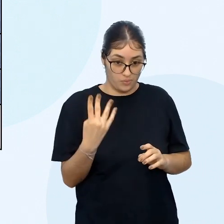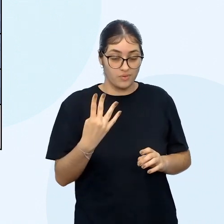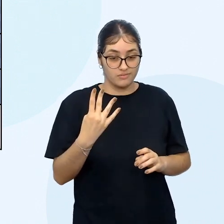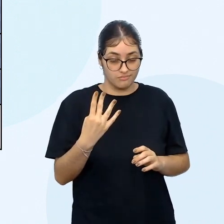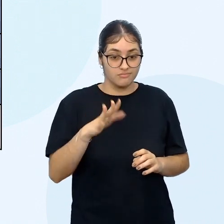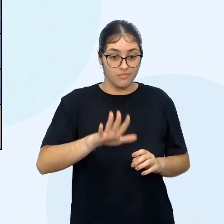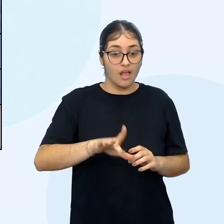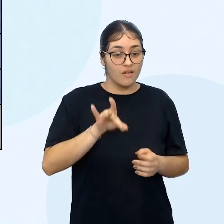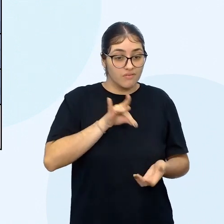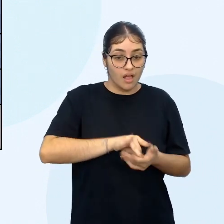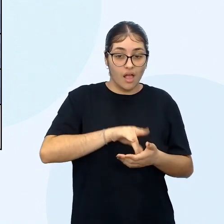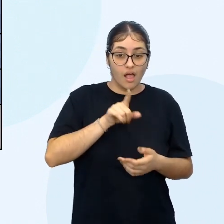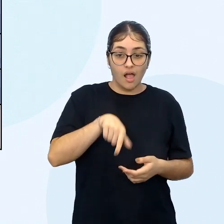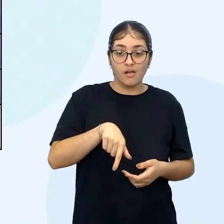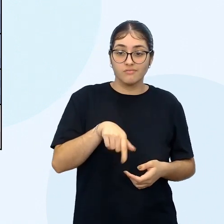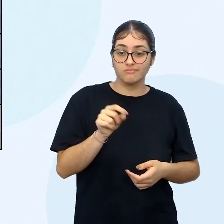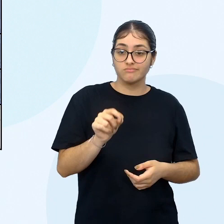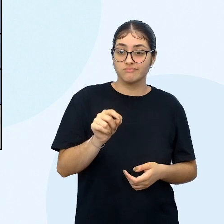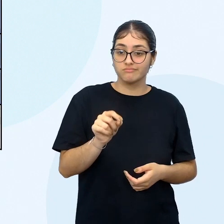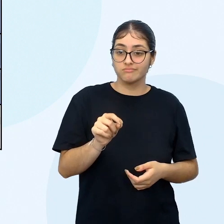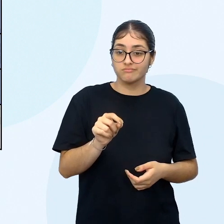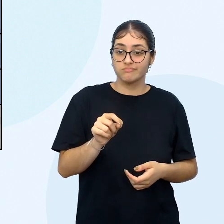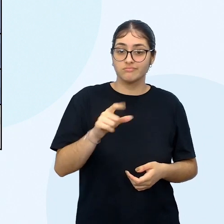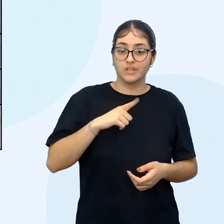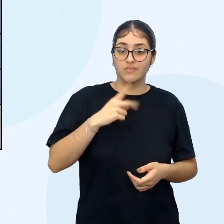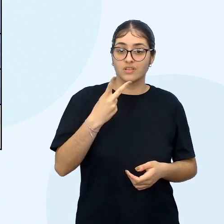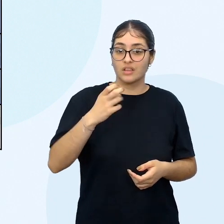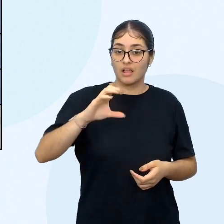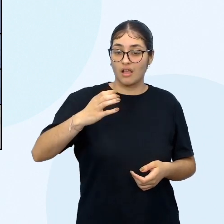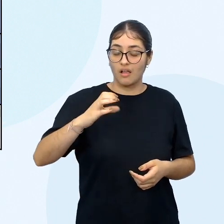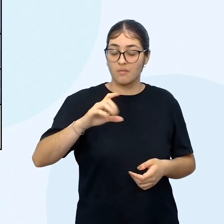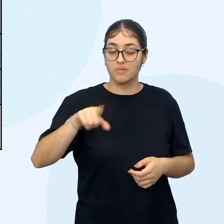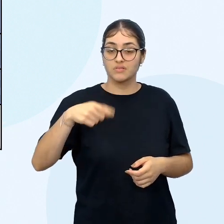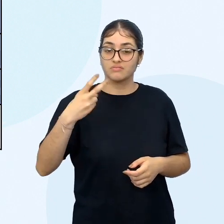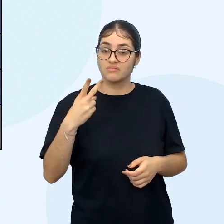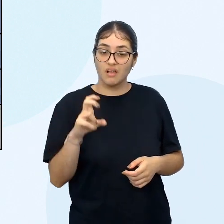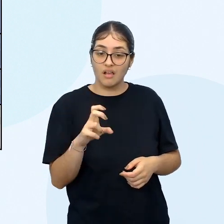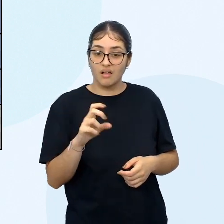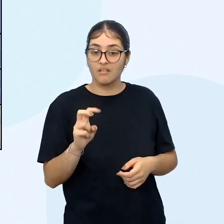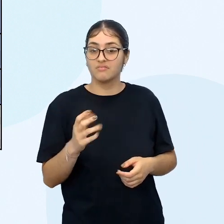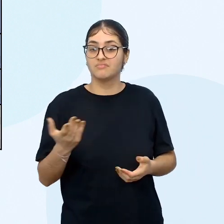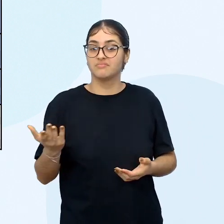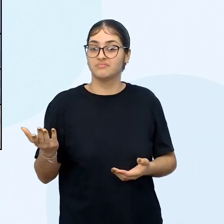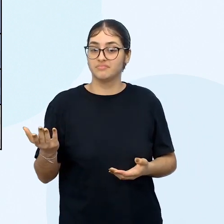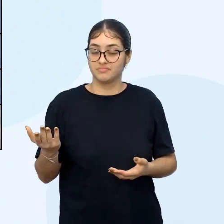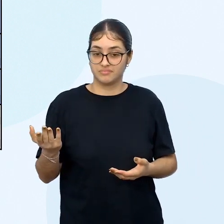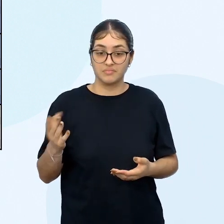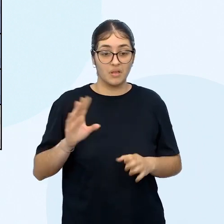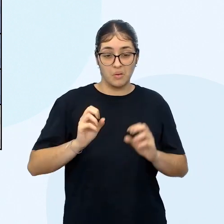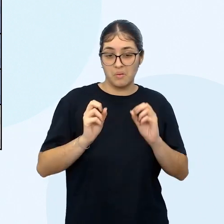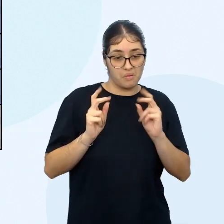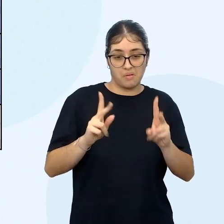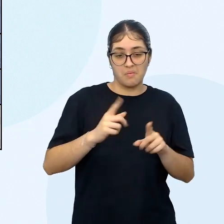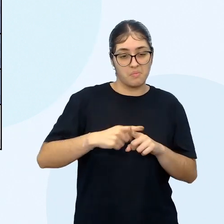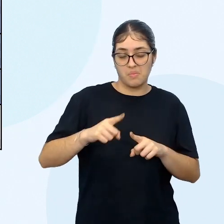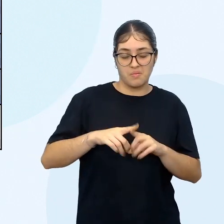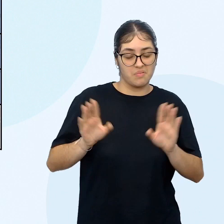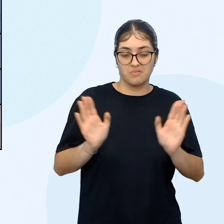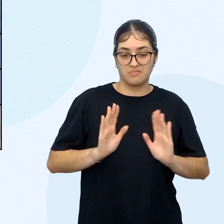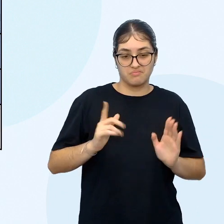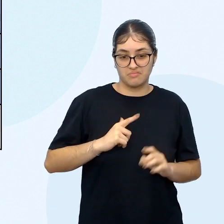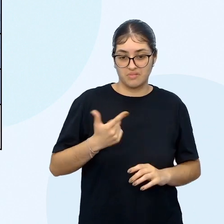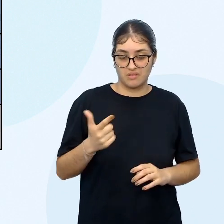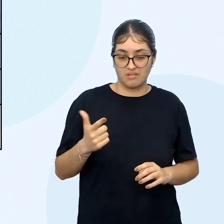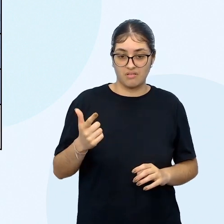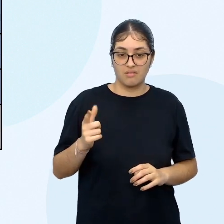na verdade era óbvio que não dava inteiro, né, Osmar? 25 centavos mais 25 centavos nunca vai dar um inteiro, vai né? Dar um meio. Mas ok, deixa pra lá. Sem problema. Peguei